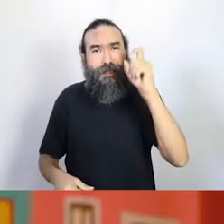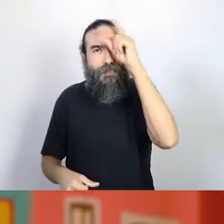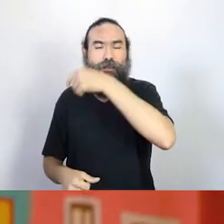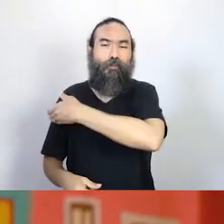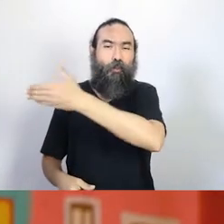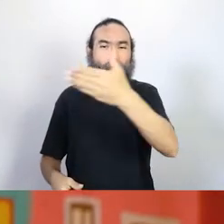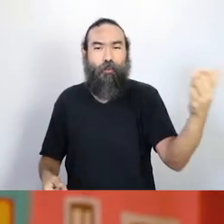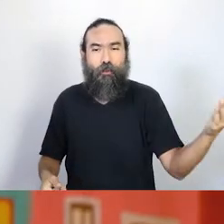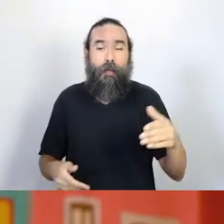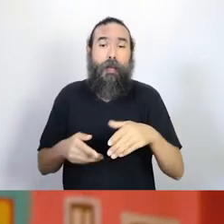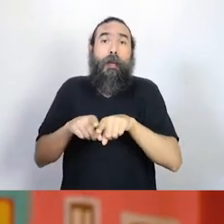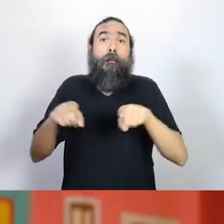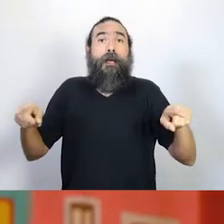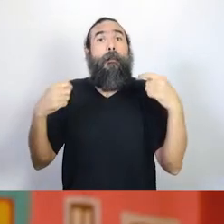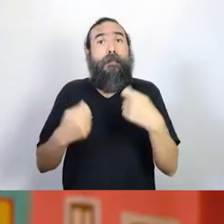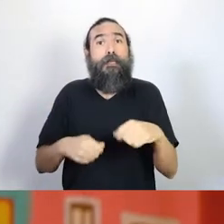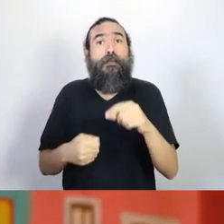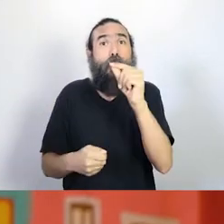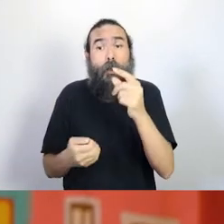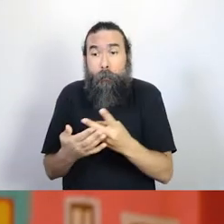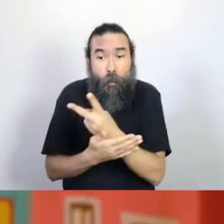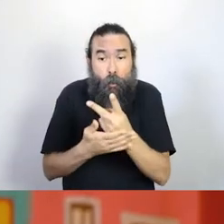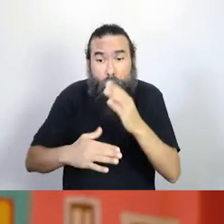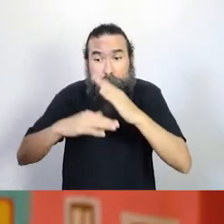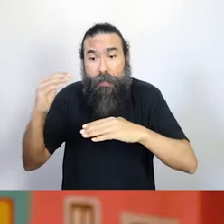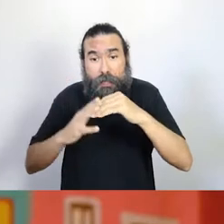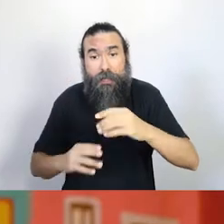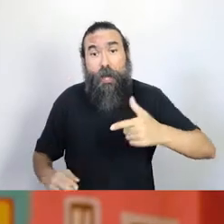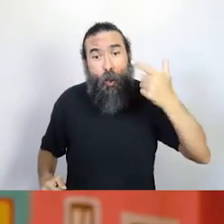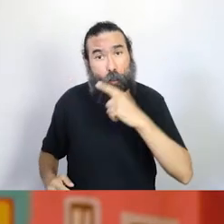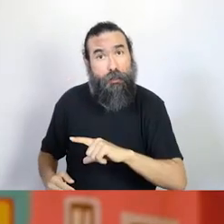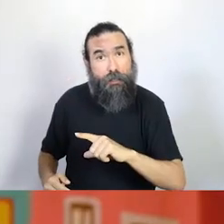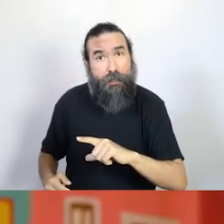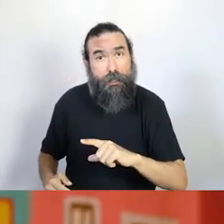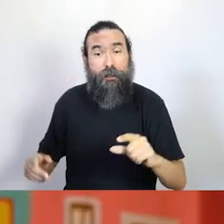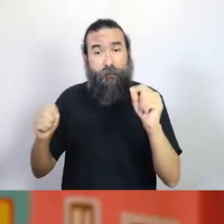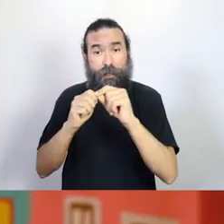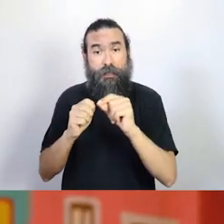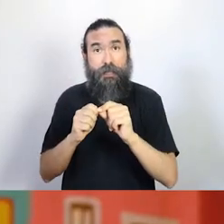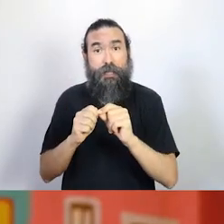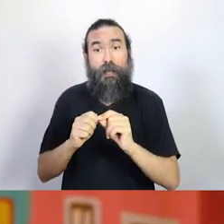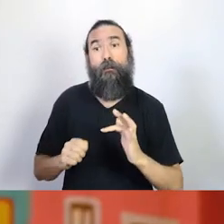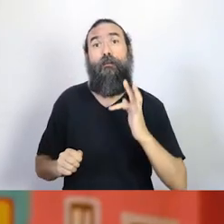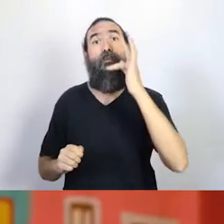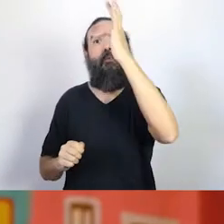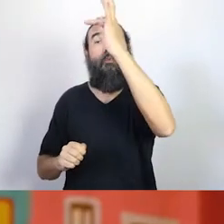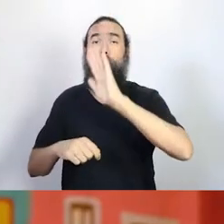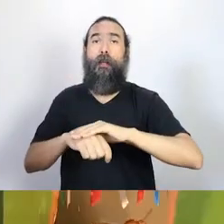todos, mas que a gente precisa encontrar soluções verdadeiras para que a gente possa ter um futuro